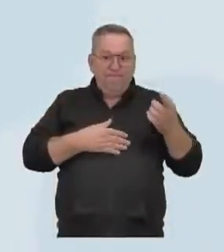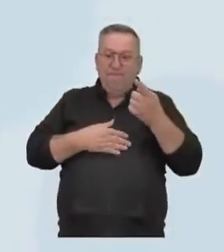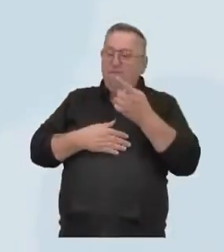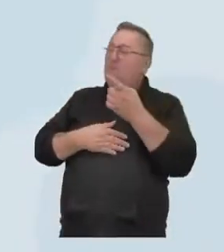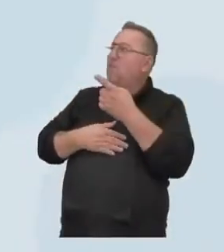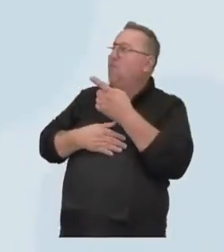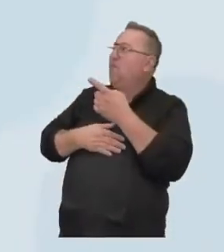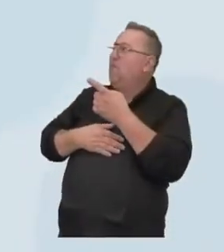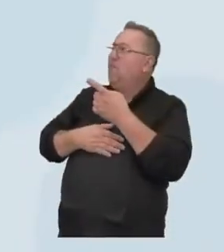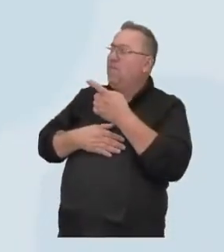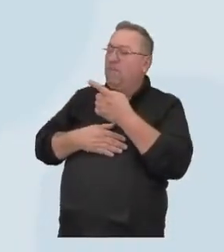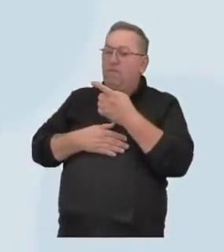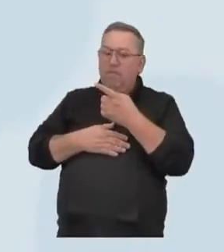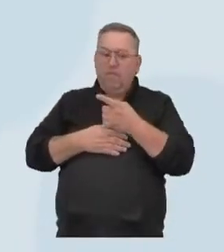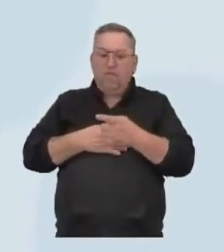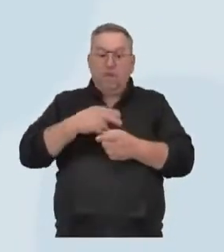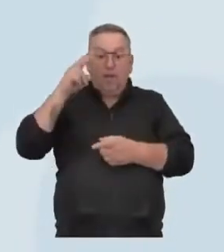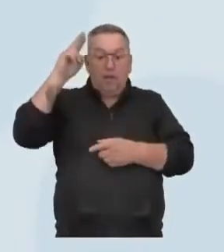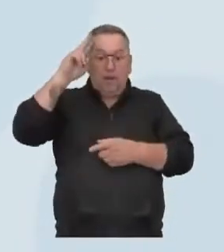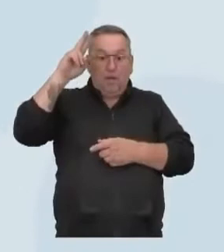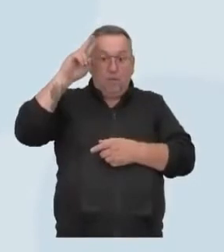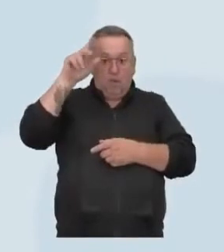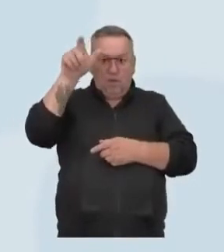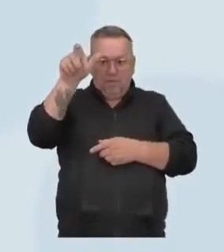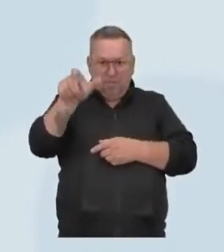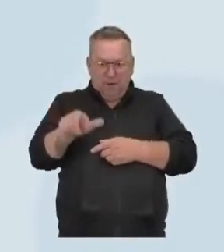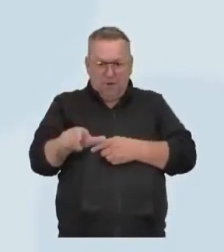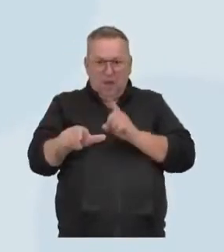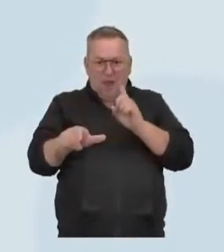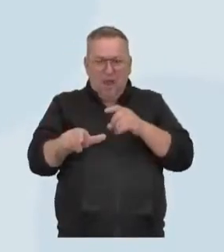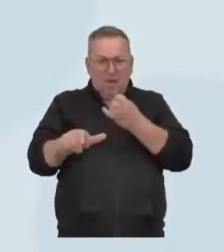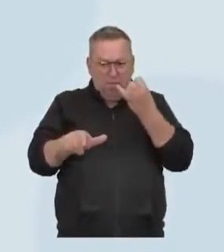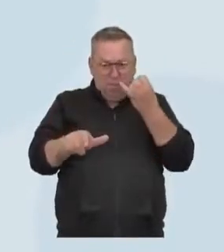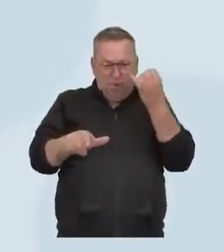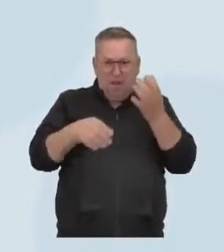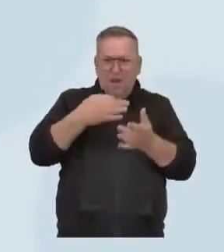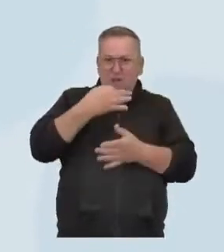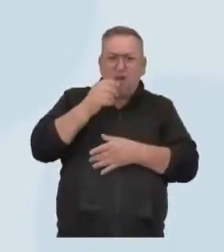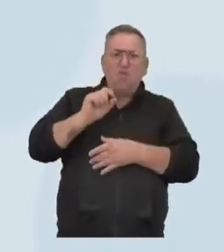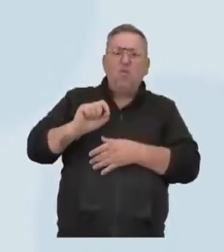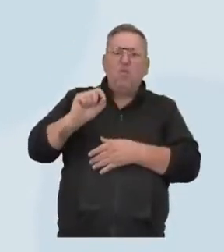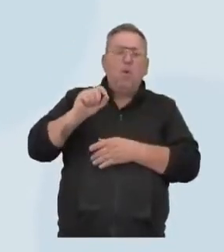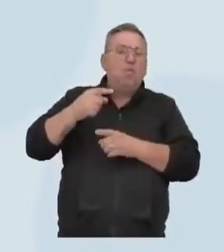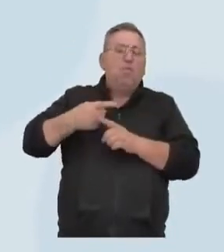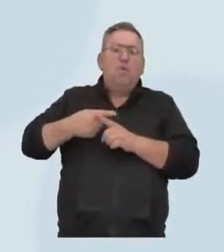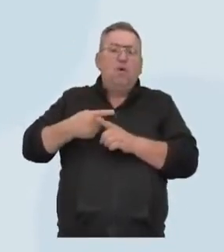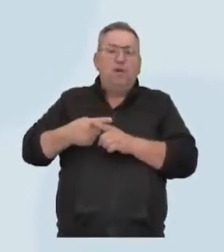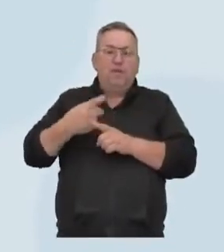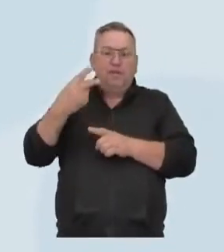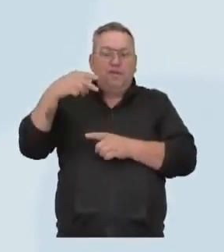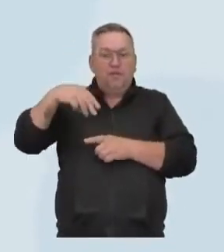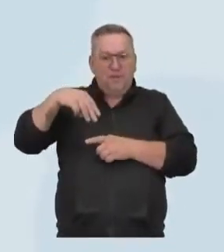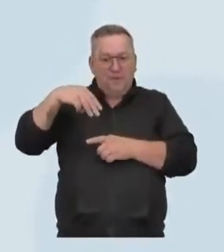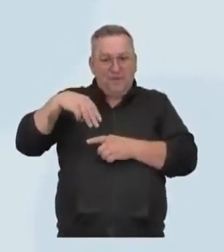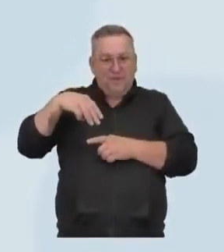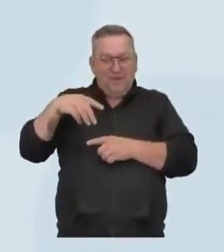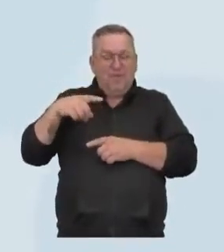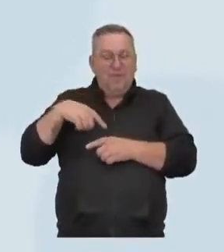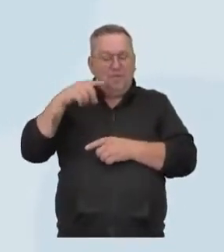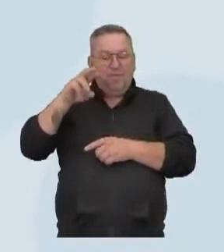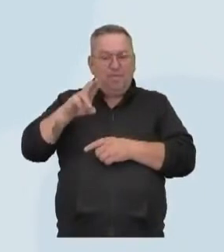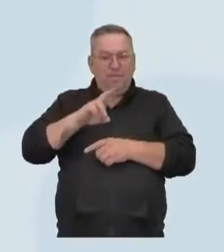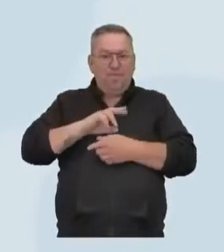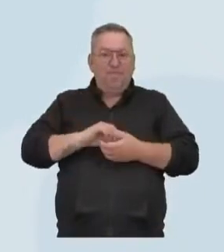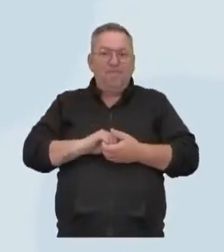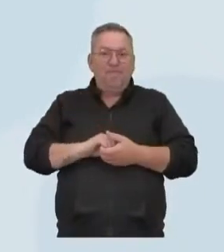Para você, as memórias do outro importam? Por quê? Vamos lá, 2 minutinhos para vocês